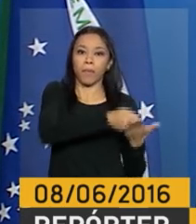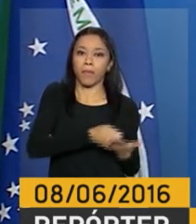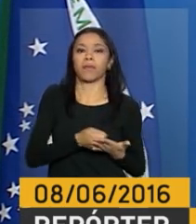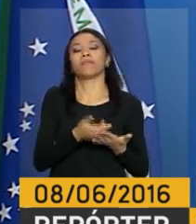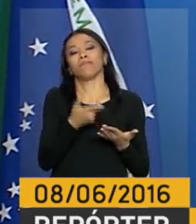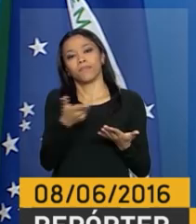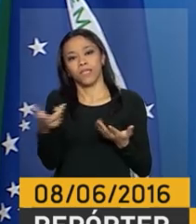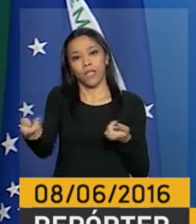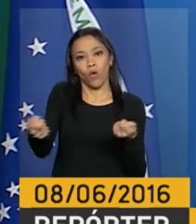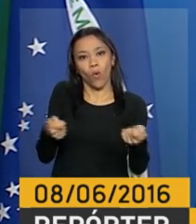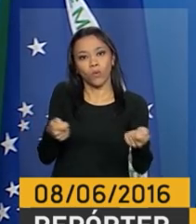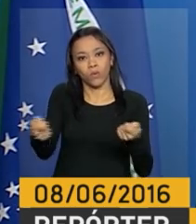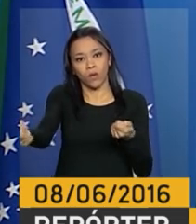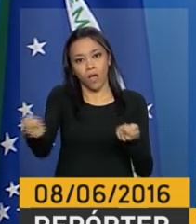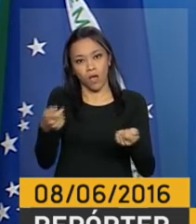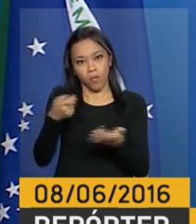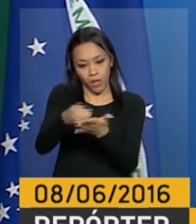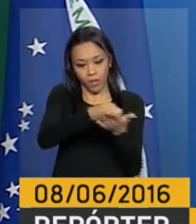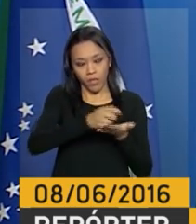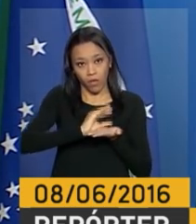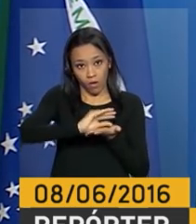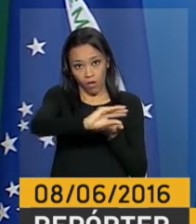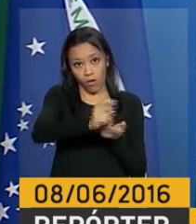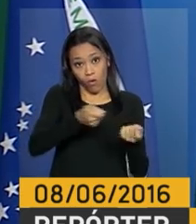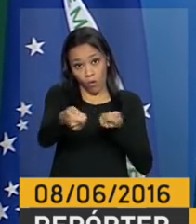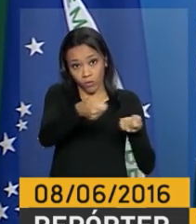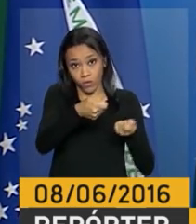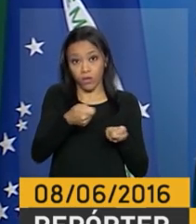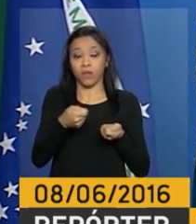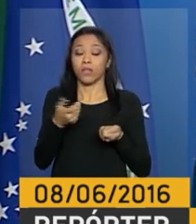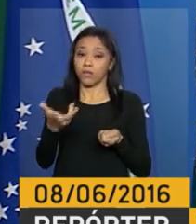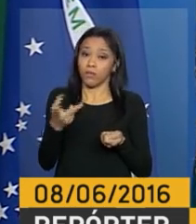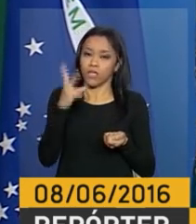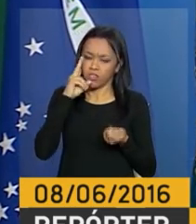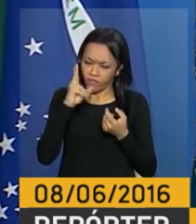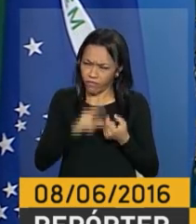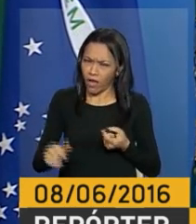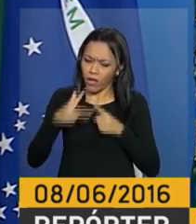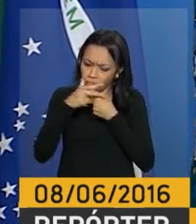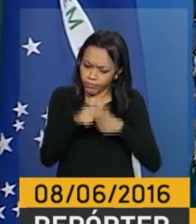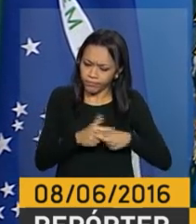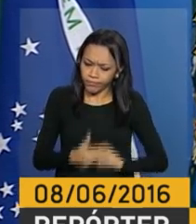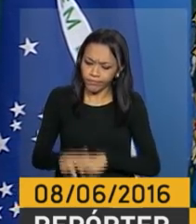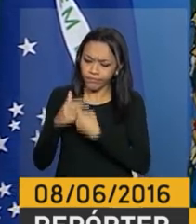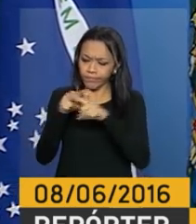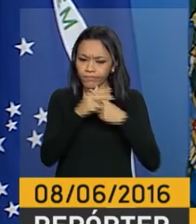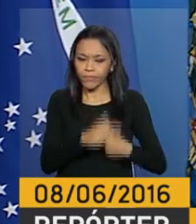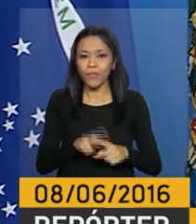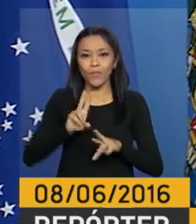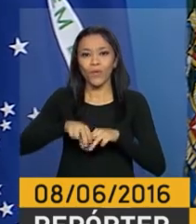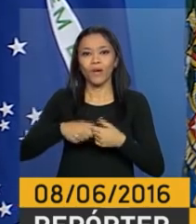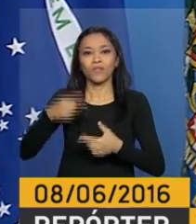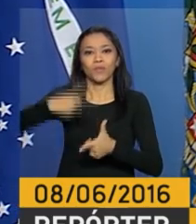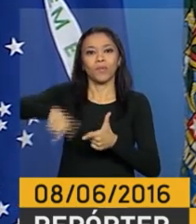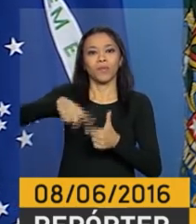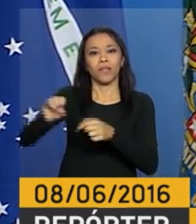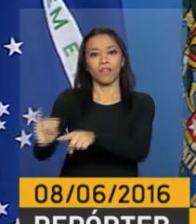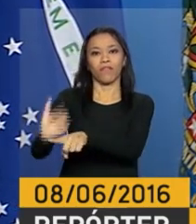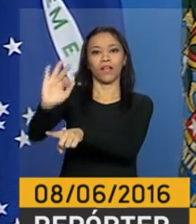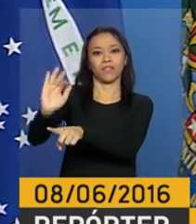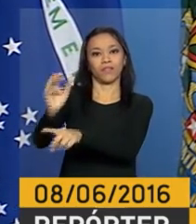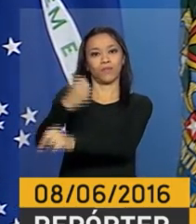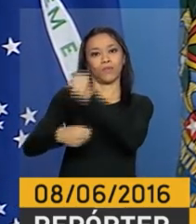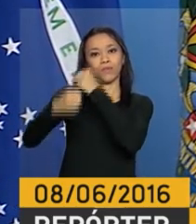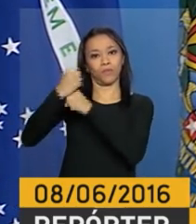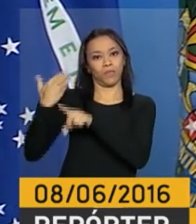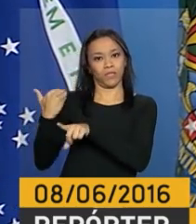gastos que será eh revisada apenas em função da inflação do ano anterior a